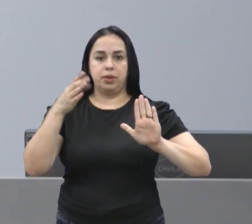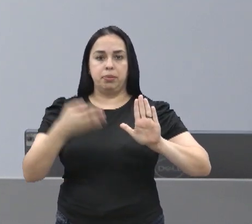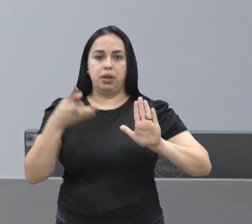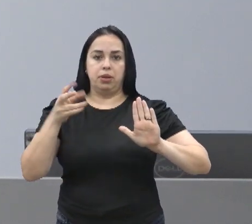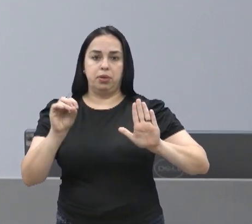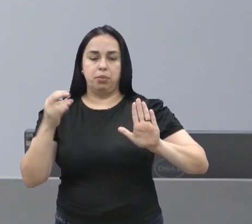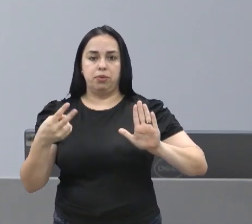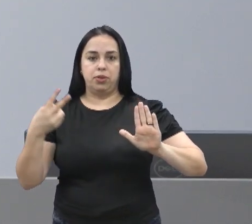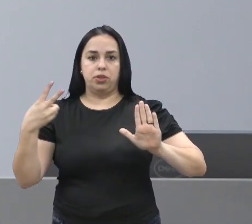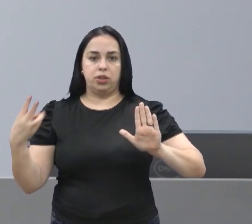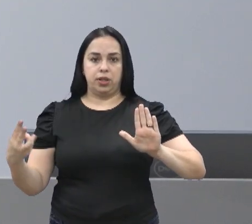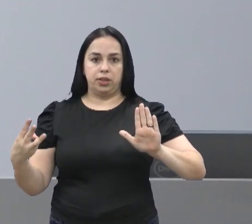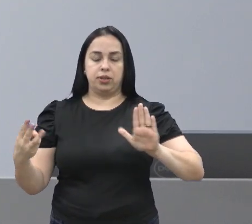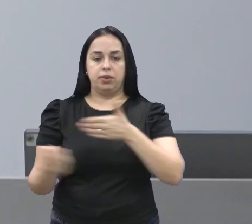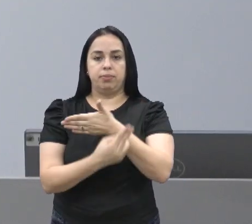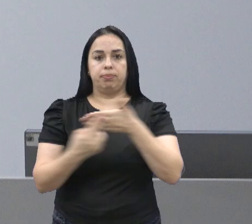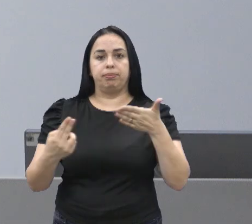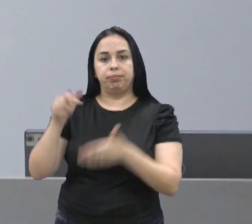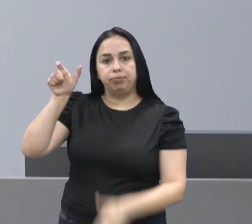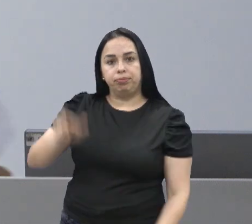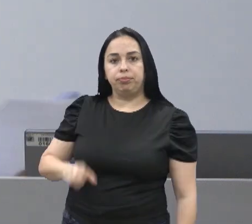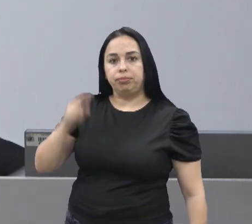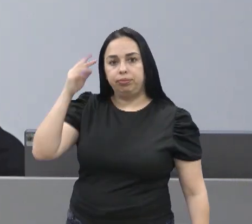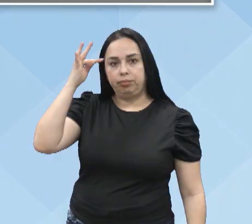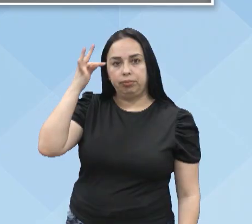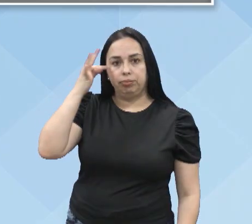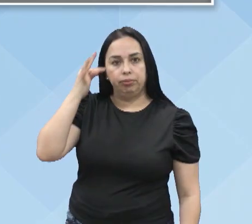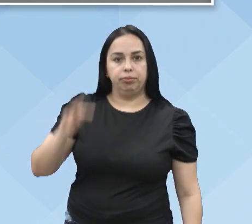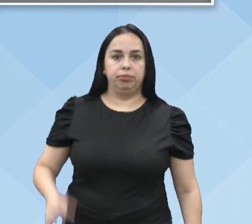255/2023, autoria do vereador Tomás Henrique.